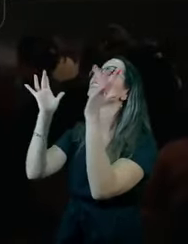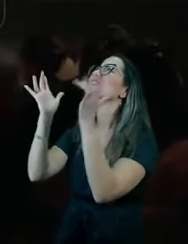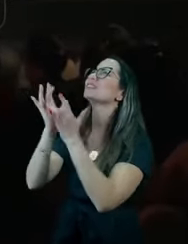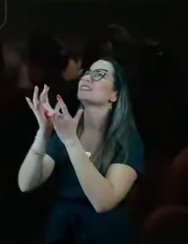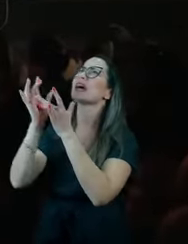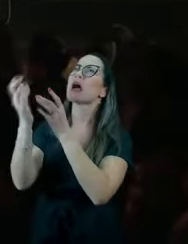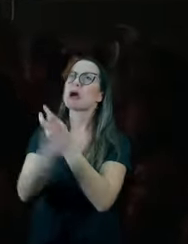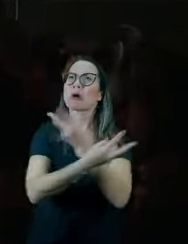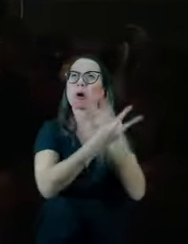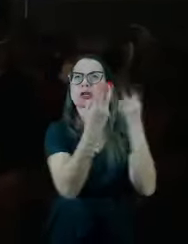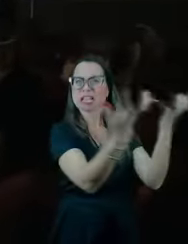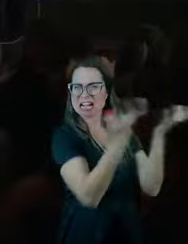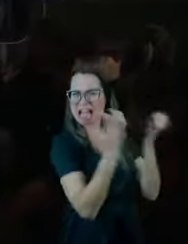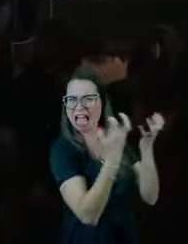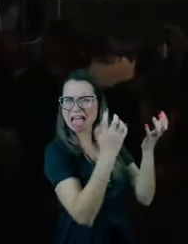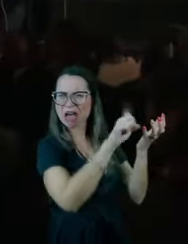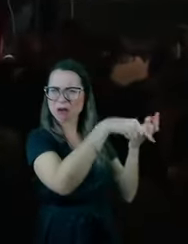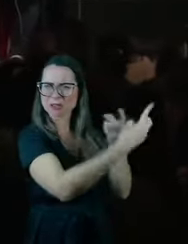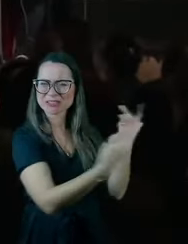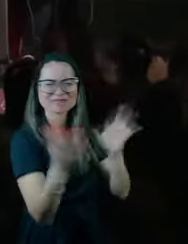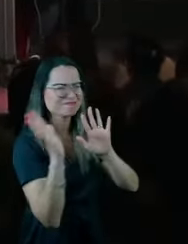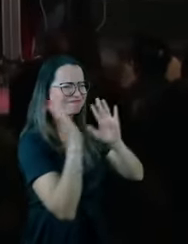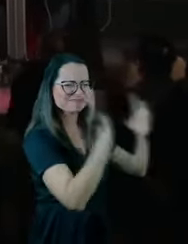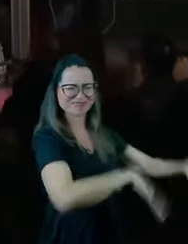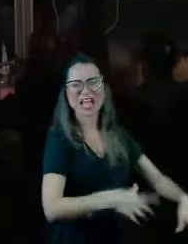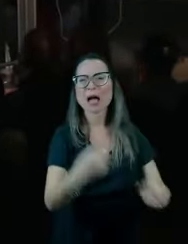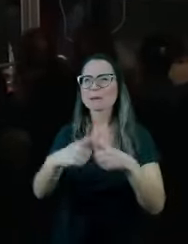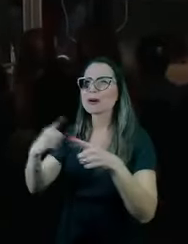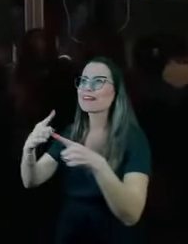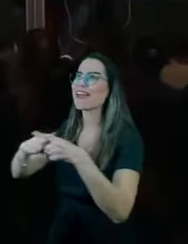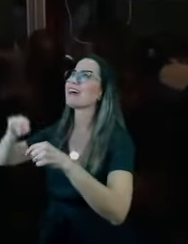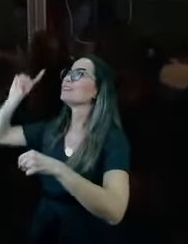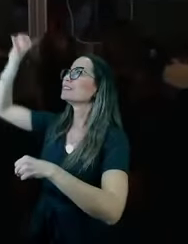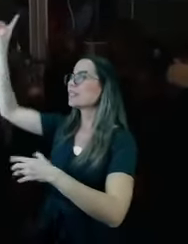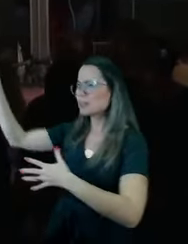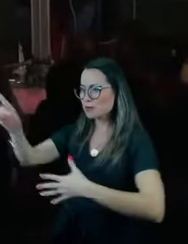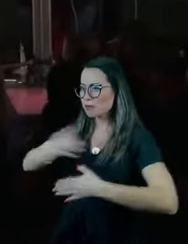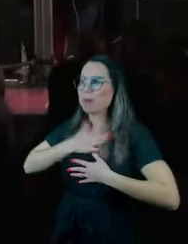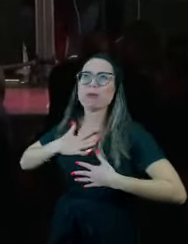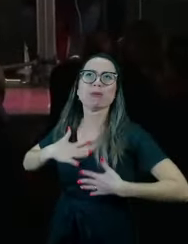coisa alguma, das coisas do mundo, elas são satisfeitas nele.